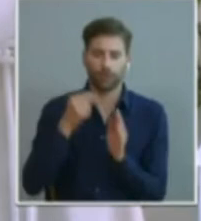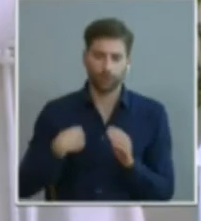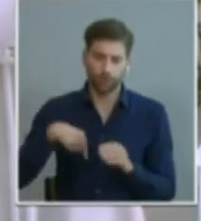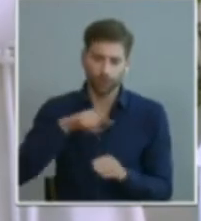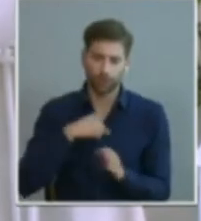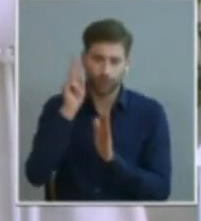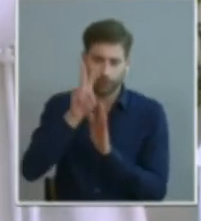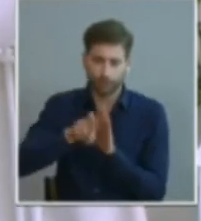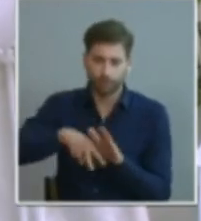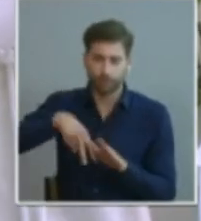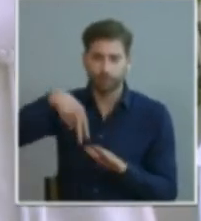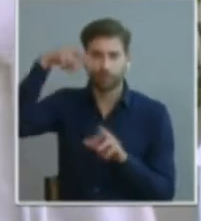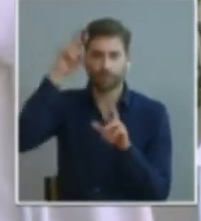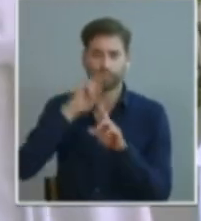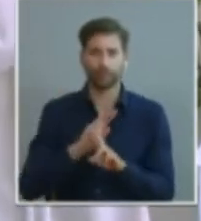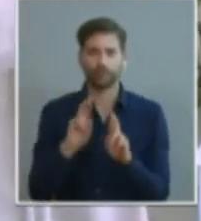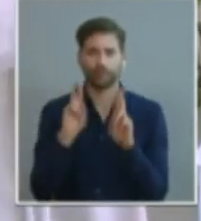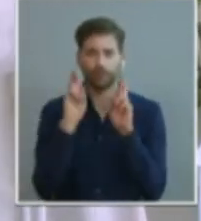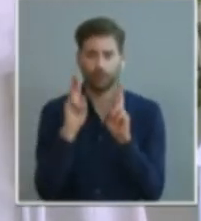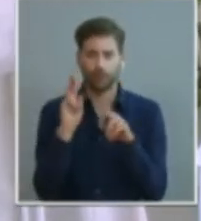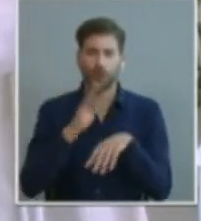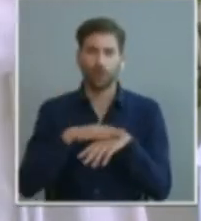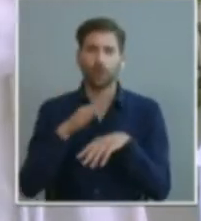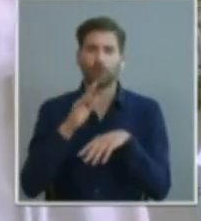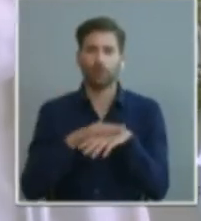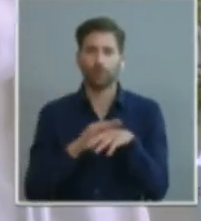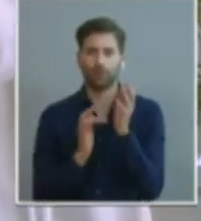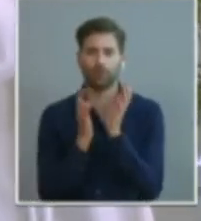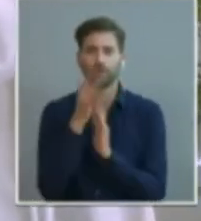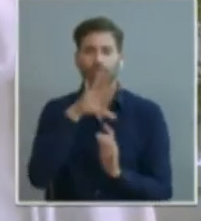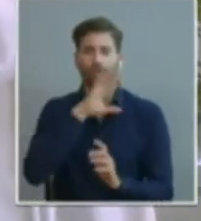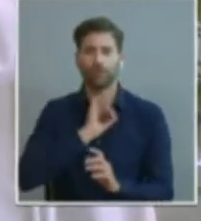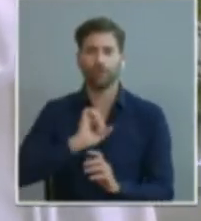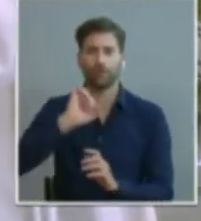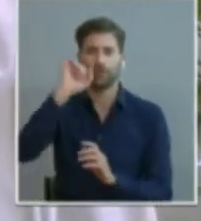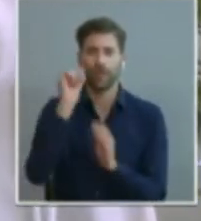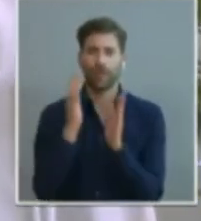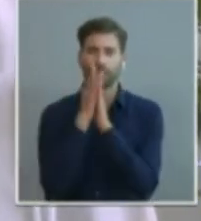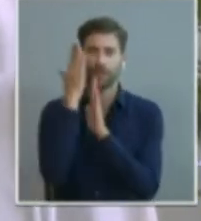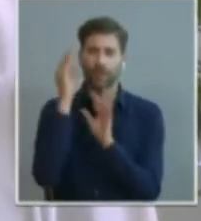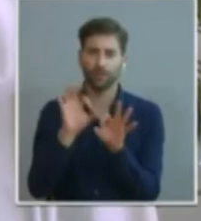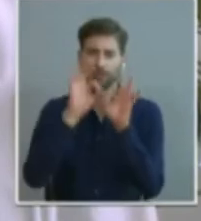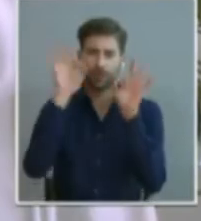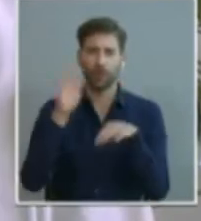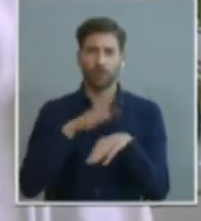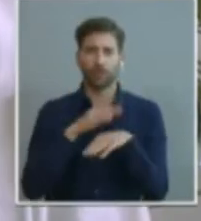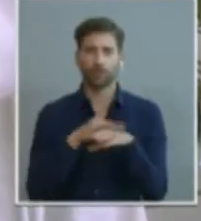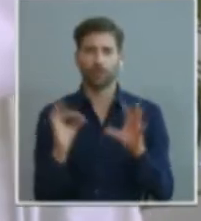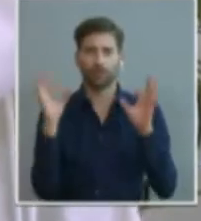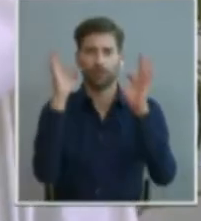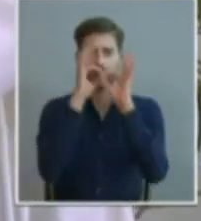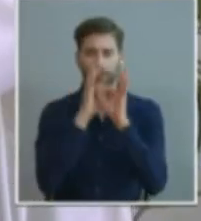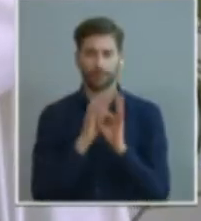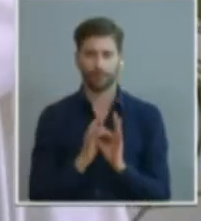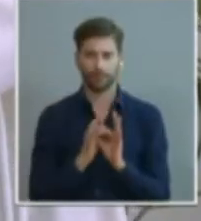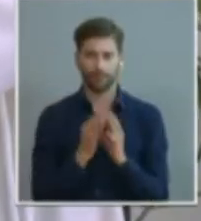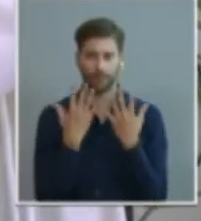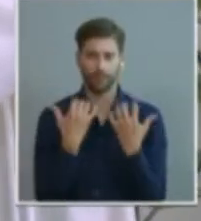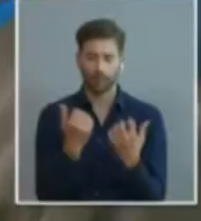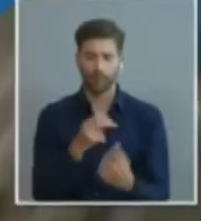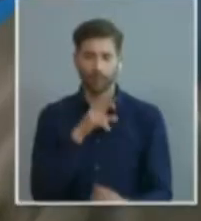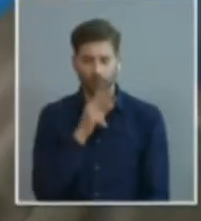ressurreição. Por nosso Senhor Jesus Cristo, vosso Filho, que é Deus convosco na unidade do Espírito Santo.